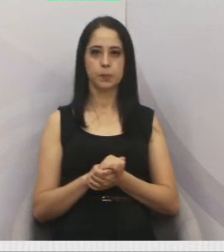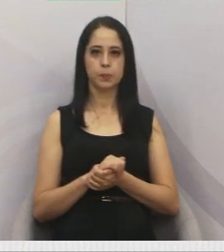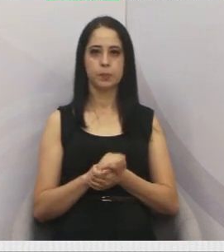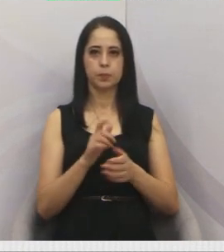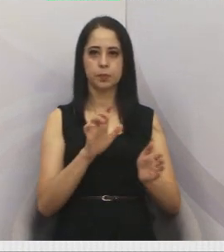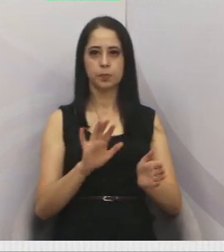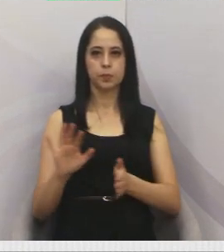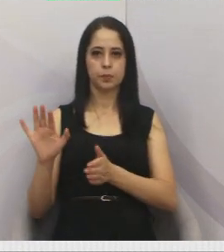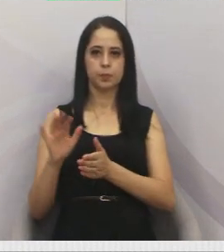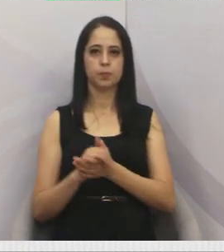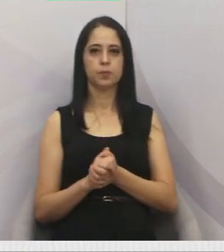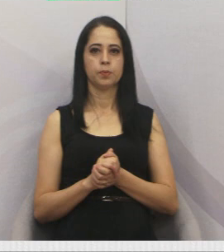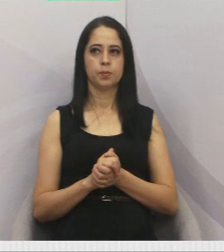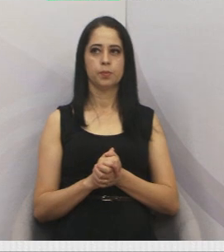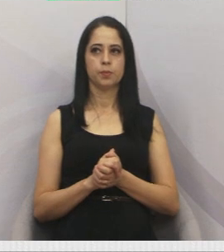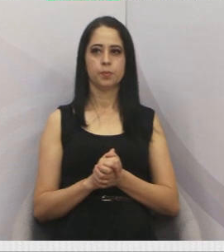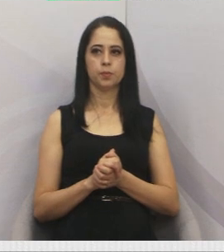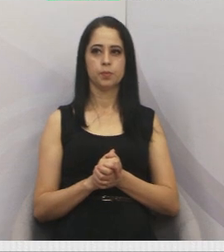Próximo voto.